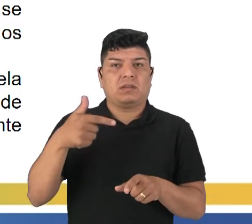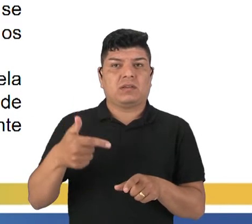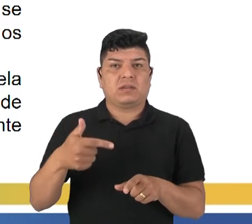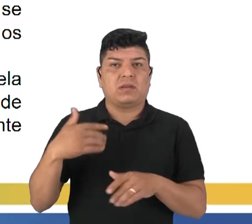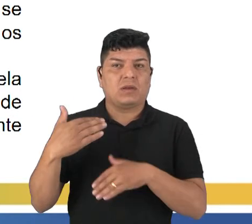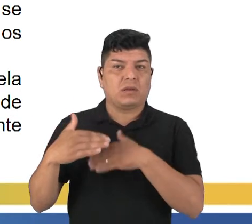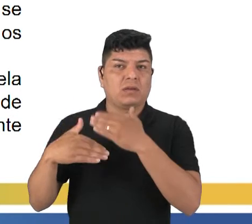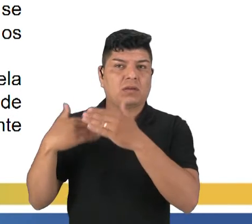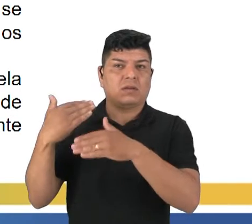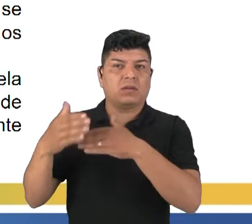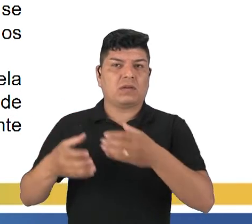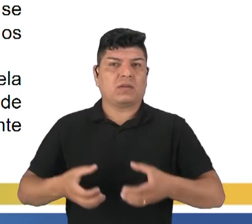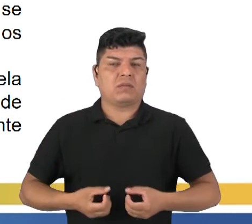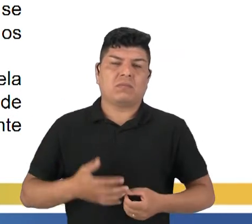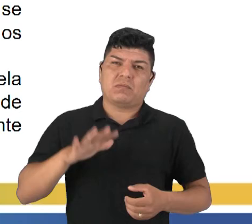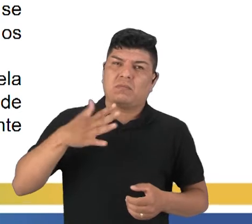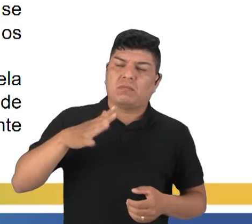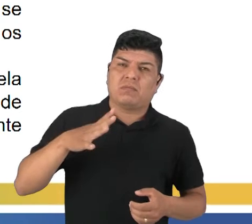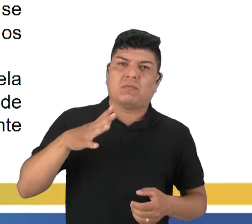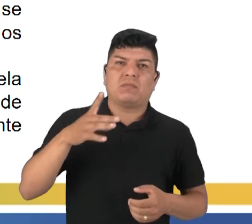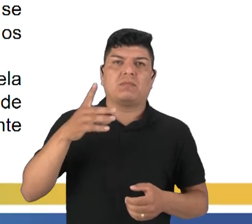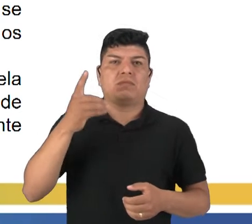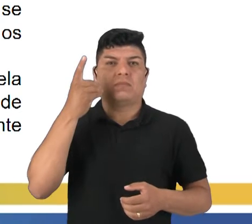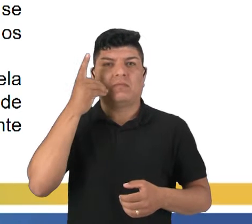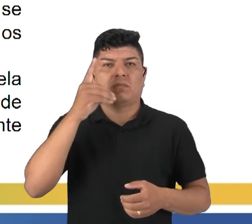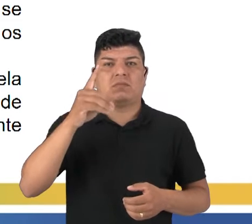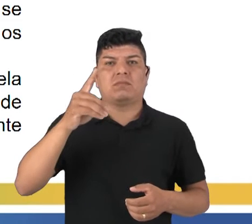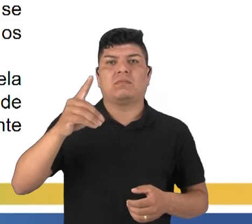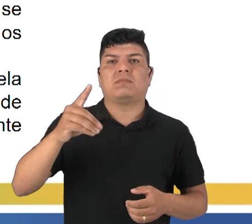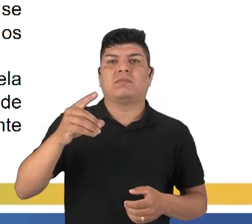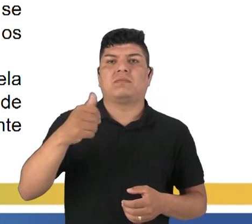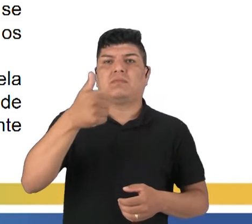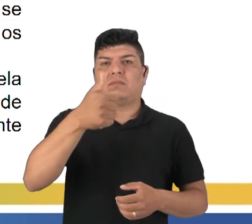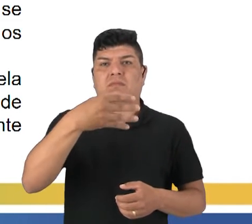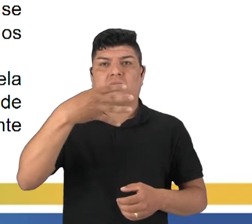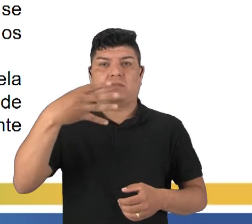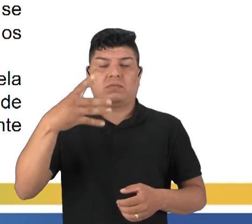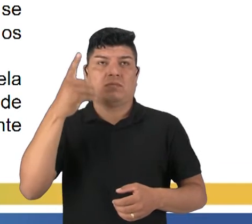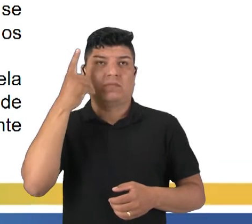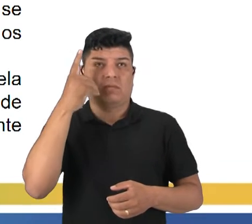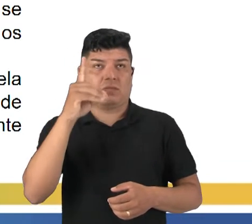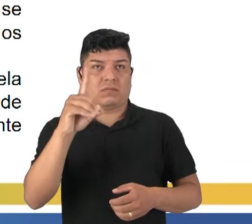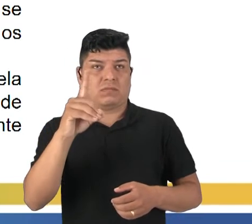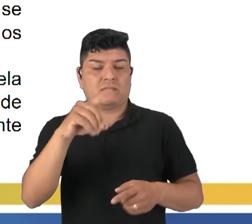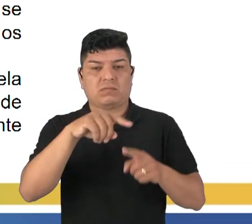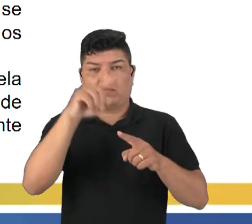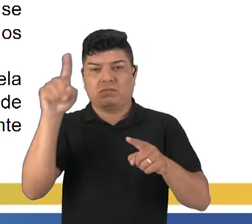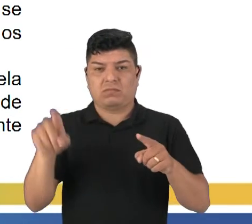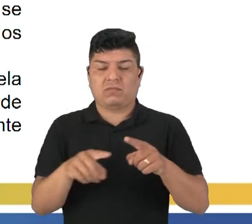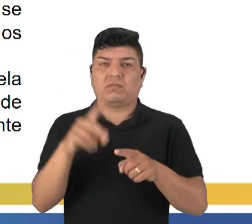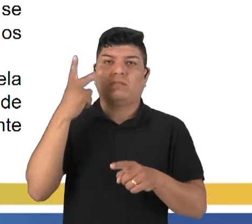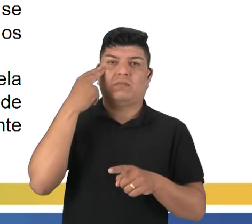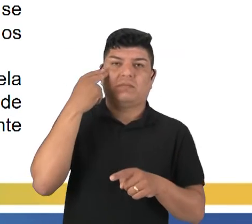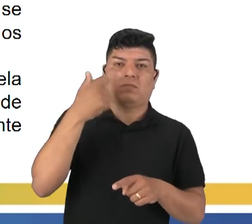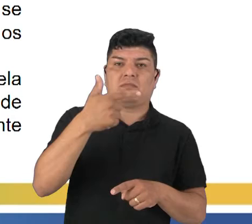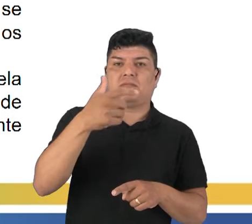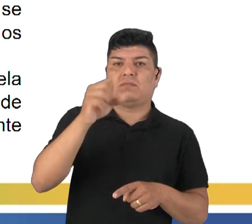de ovulação, que ocorre lá por volta do 14º dia, isso em um ciclo normal de 28 dias,